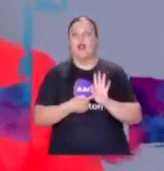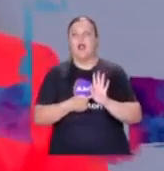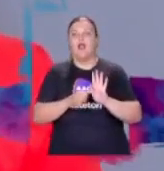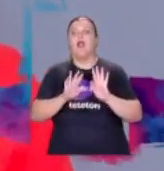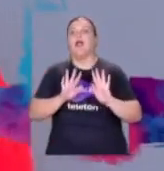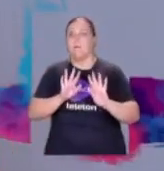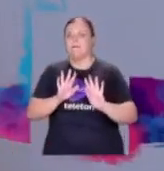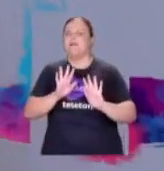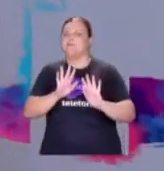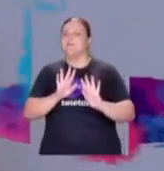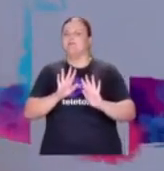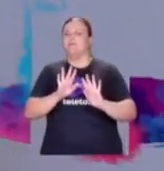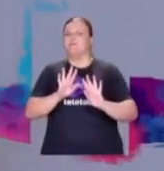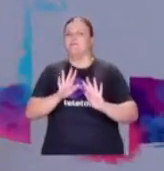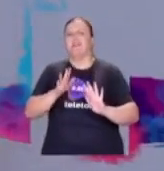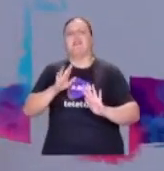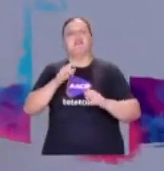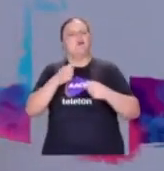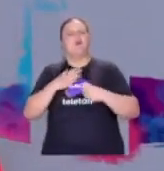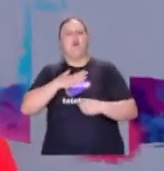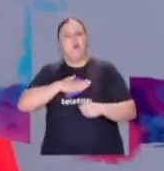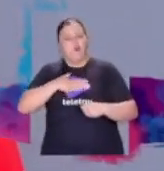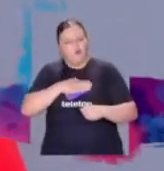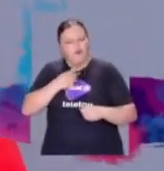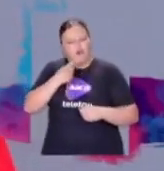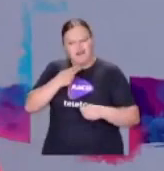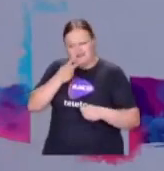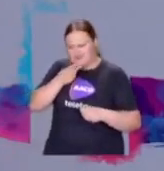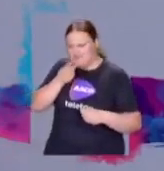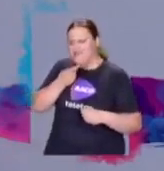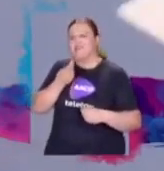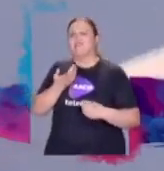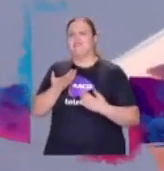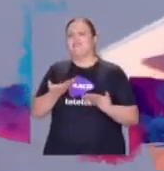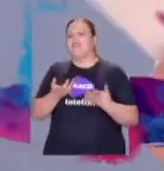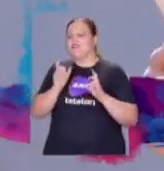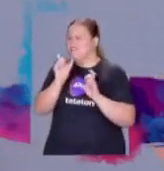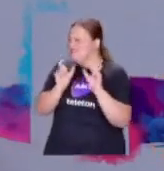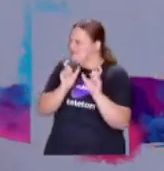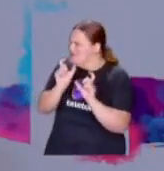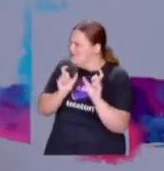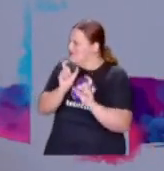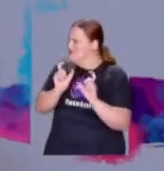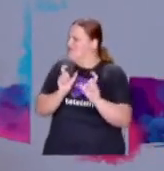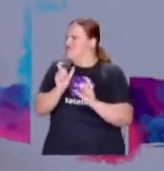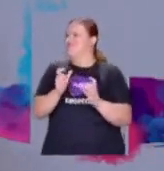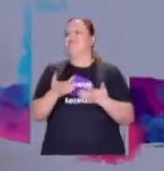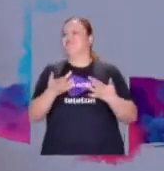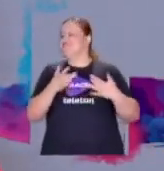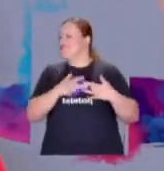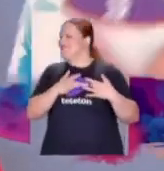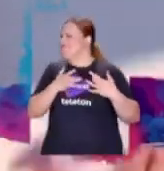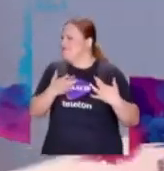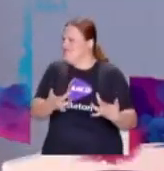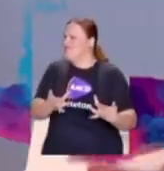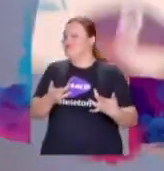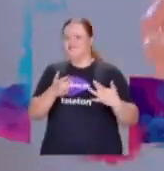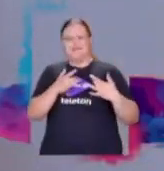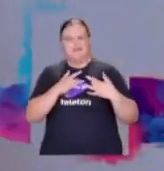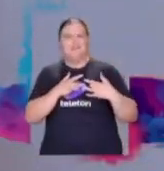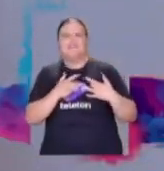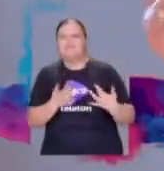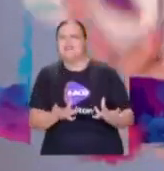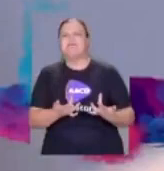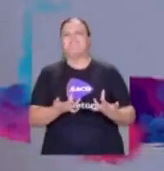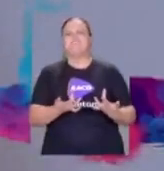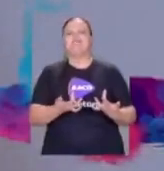eu adoro falar de generosidade, sabia? E a generosidade espalha aí pelo mundo. E eu queria convidar aqui no palco uma pessoa que representa